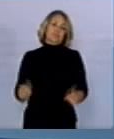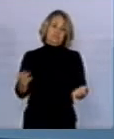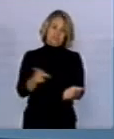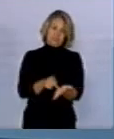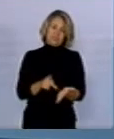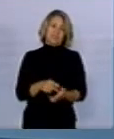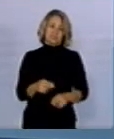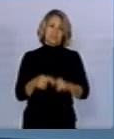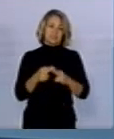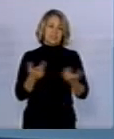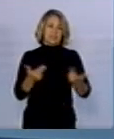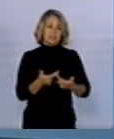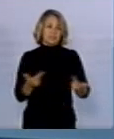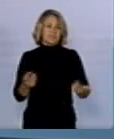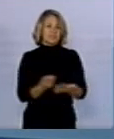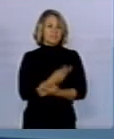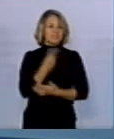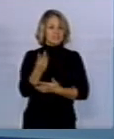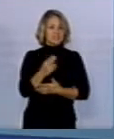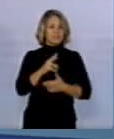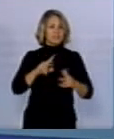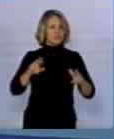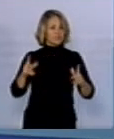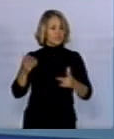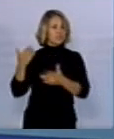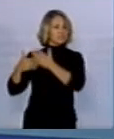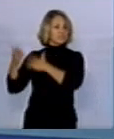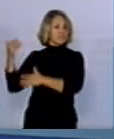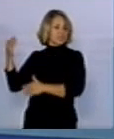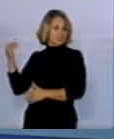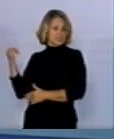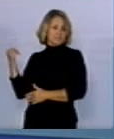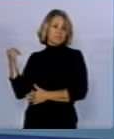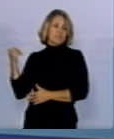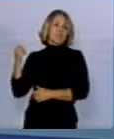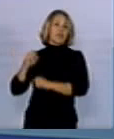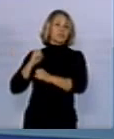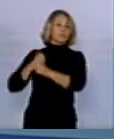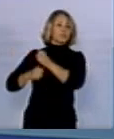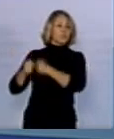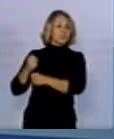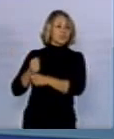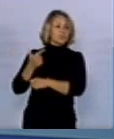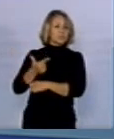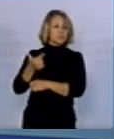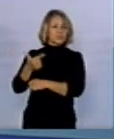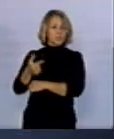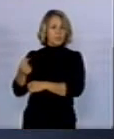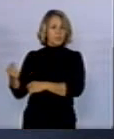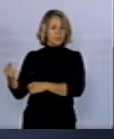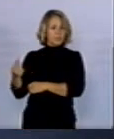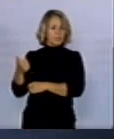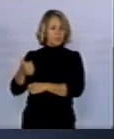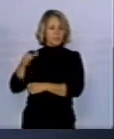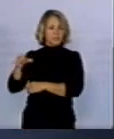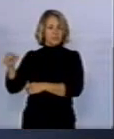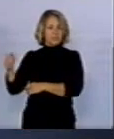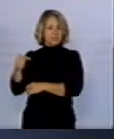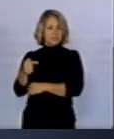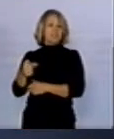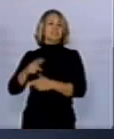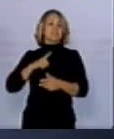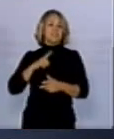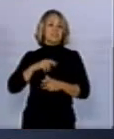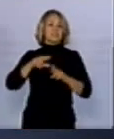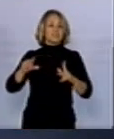o que é um efeito dramático do regime anterior. Ou seja, de 97 a 2000 ocorreram as licitações, em